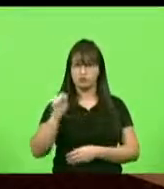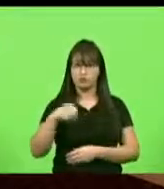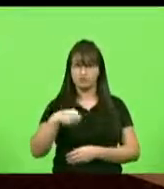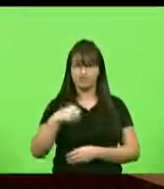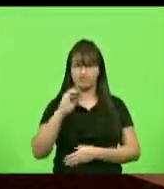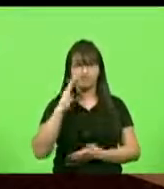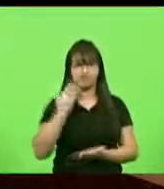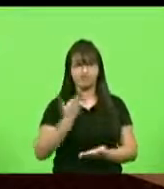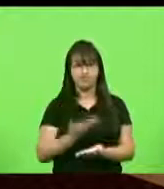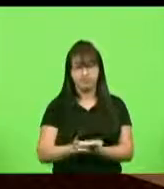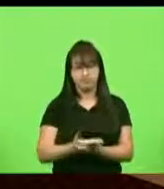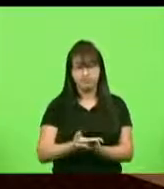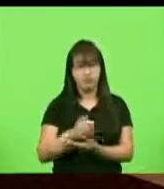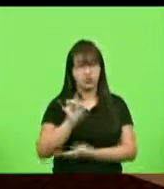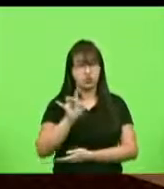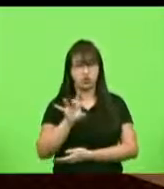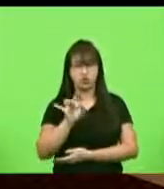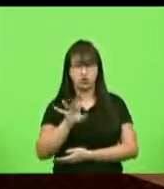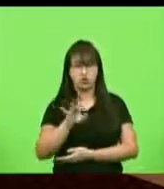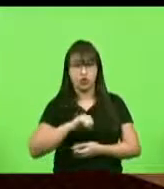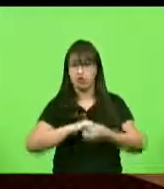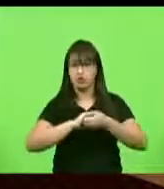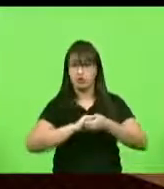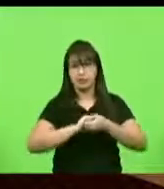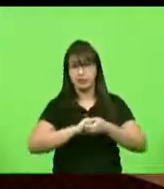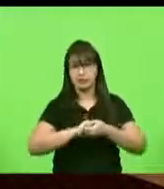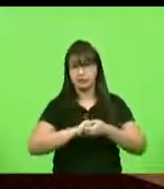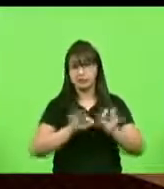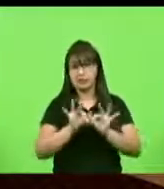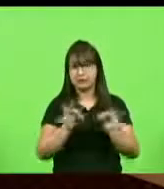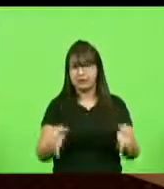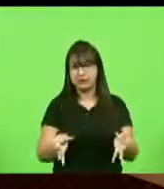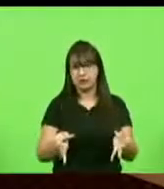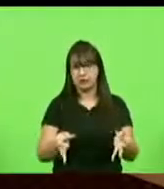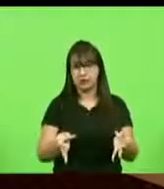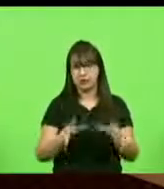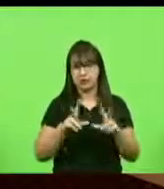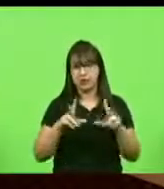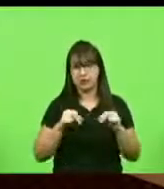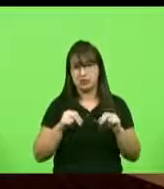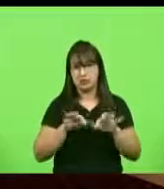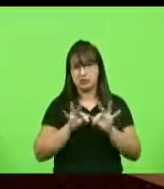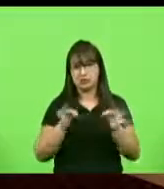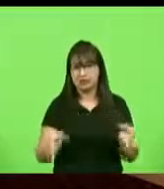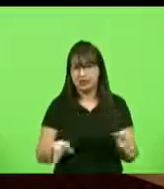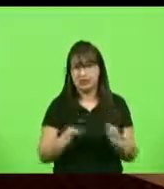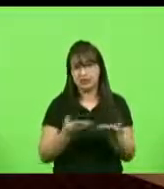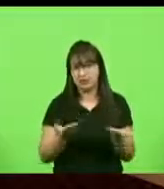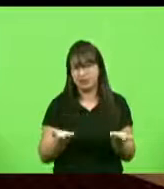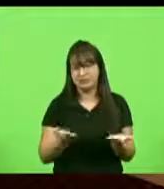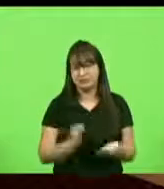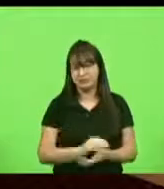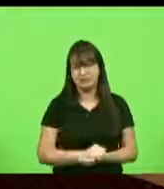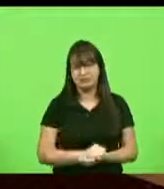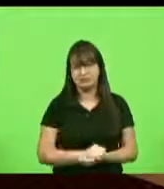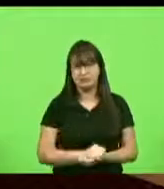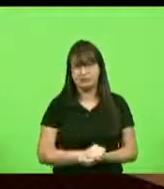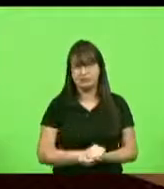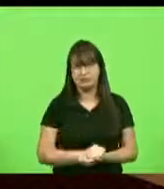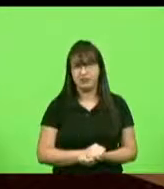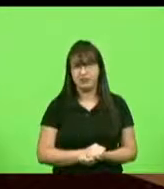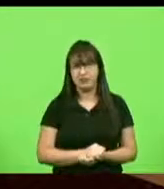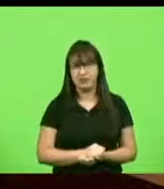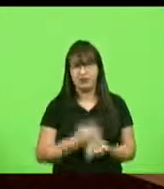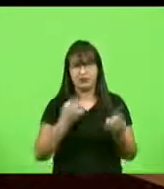confiante de que é apenas um cumprimento, de que é apenas um reconhecimento, um gesto simples. Nós não estamos anistiando a